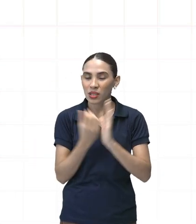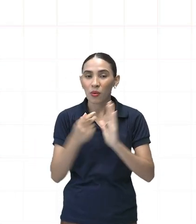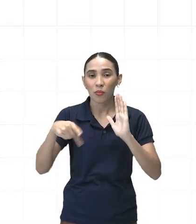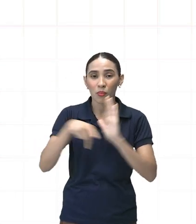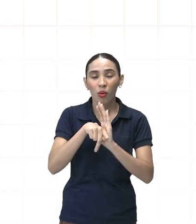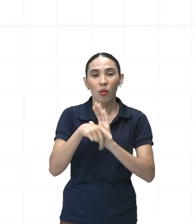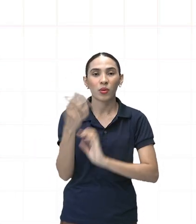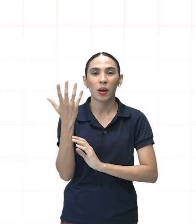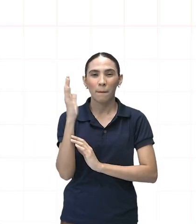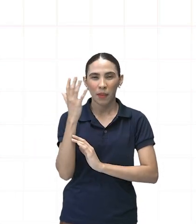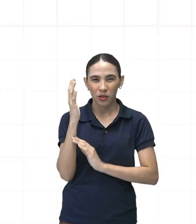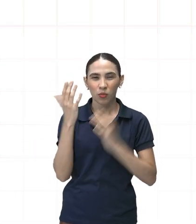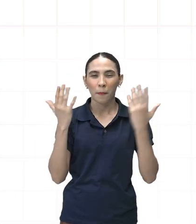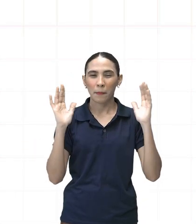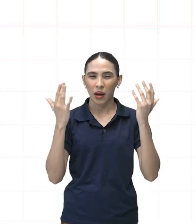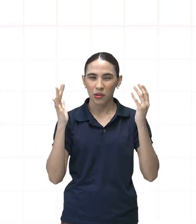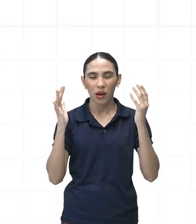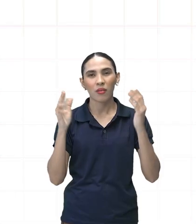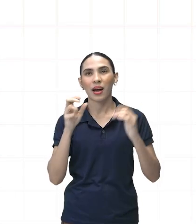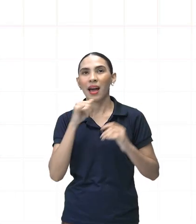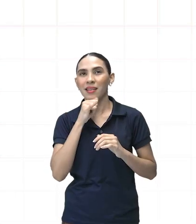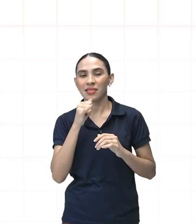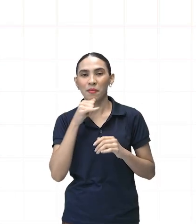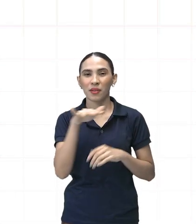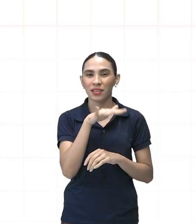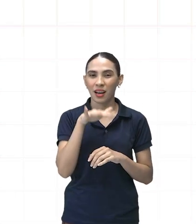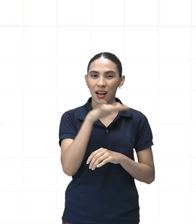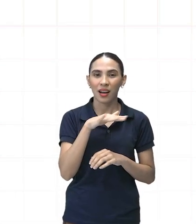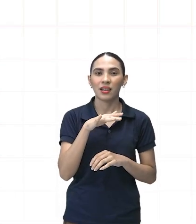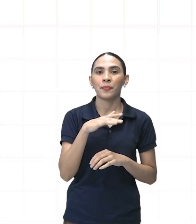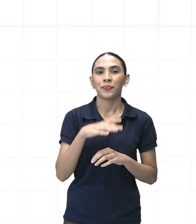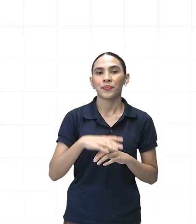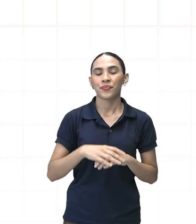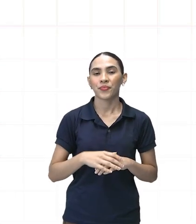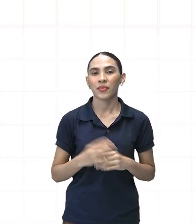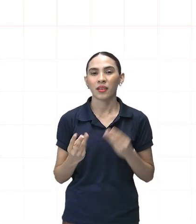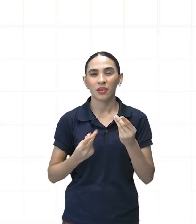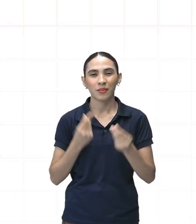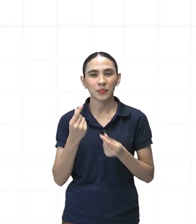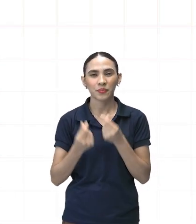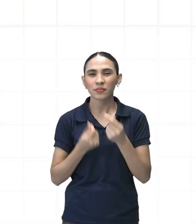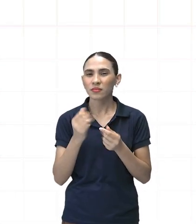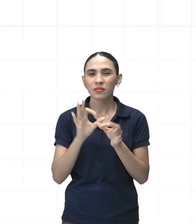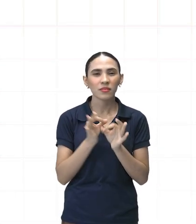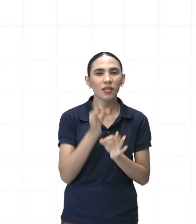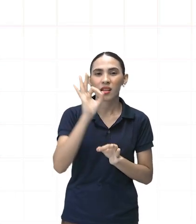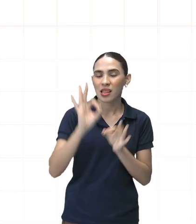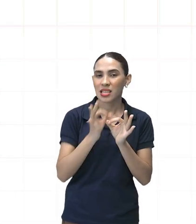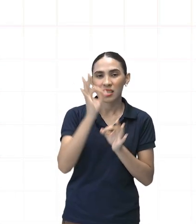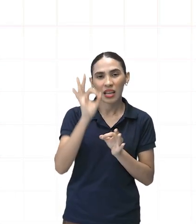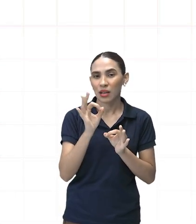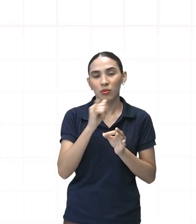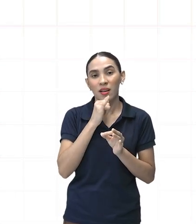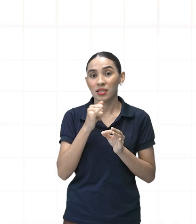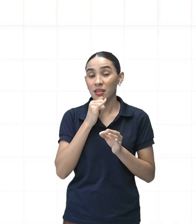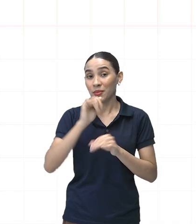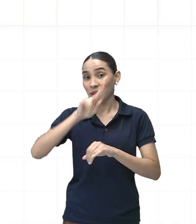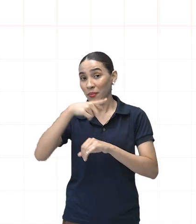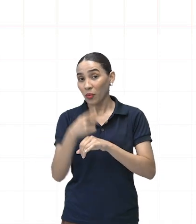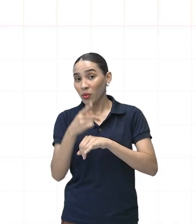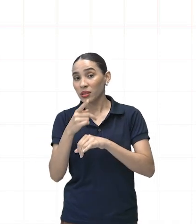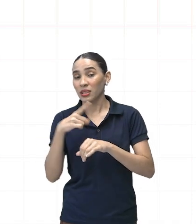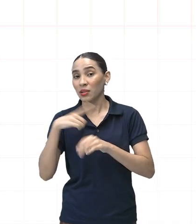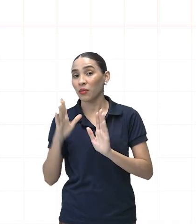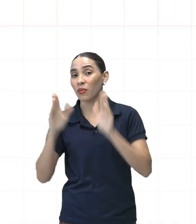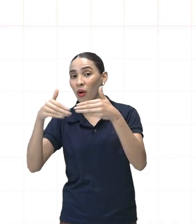manual, estava saindo ali somente da parte de artesanato, por exemplo, e já indo